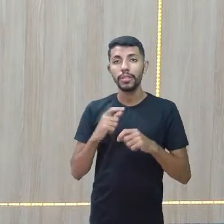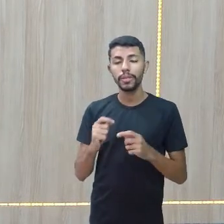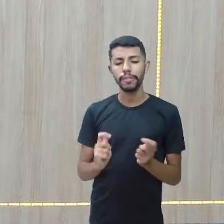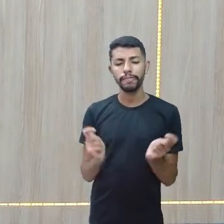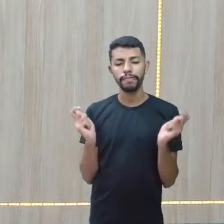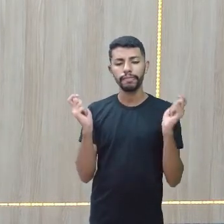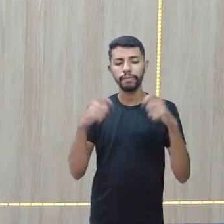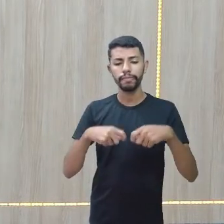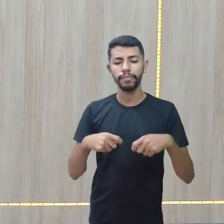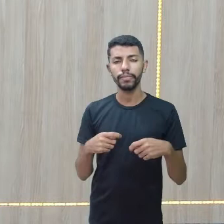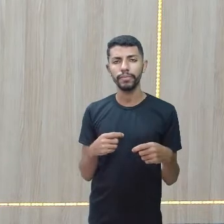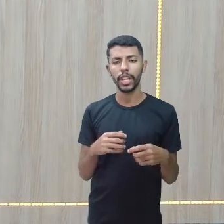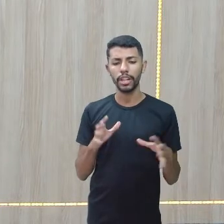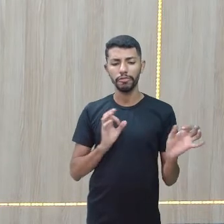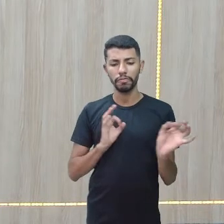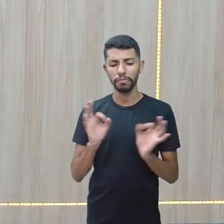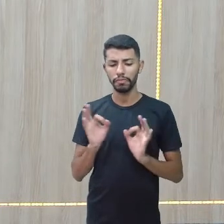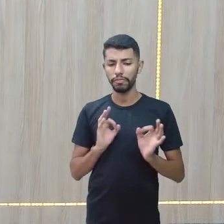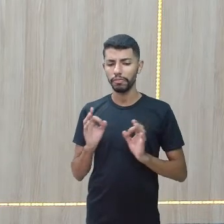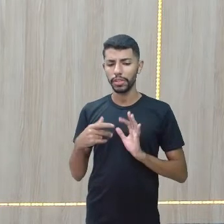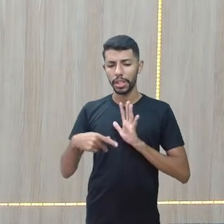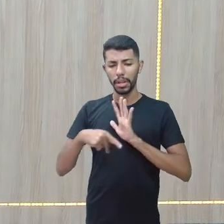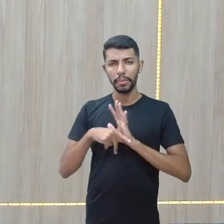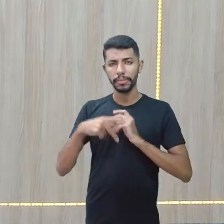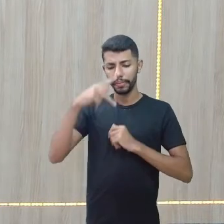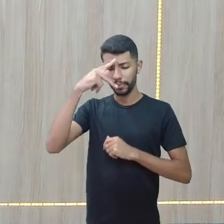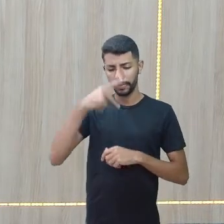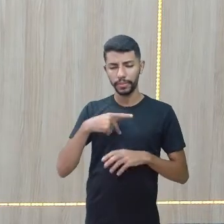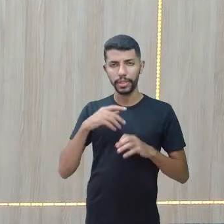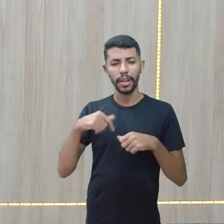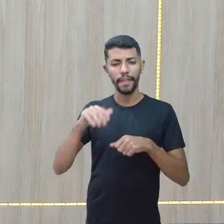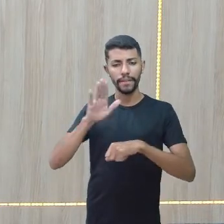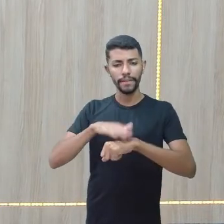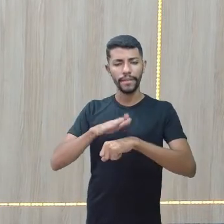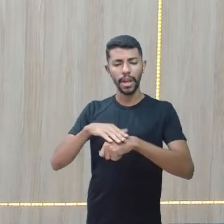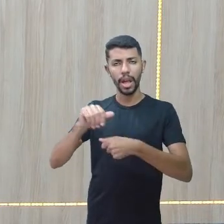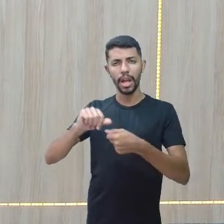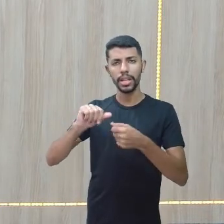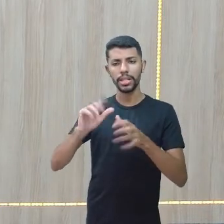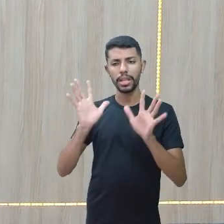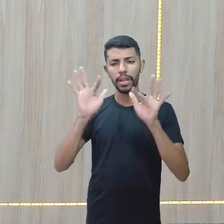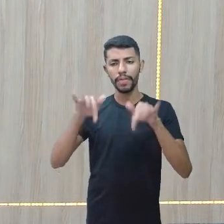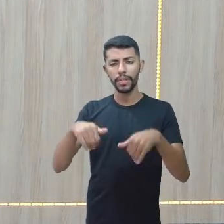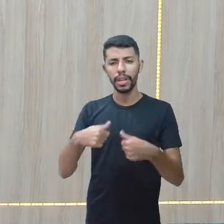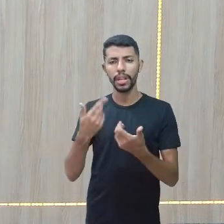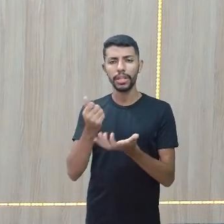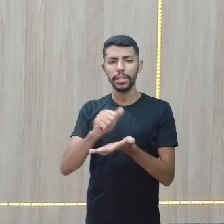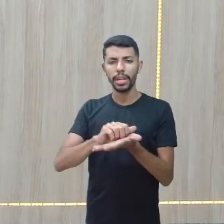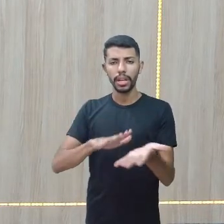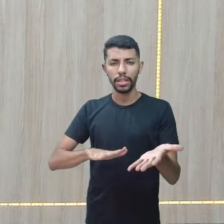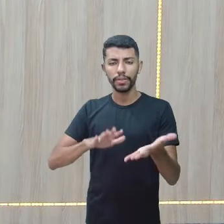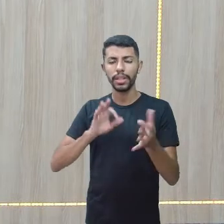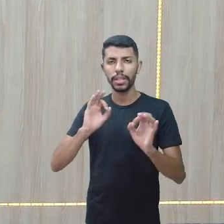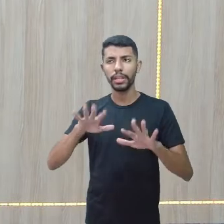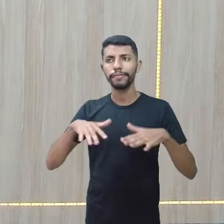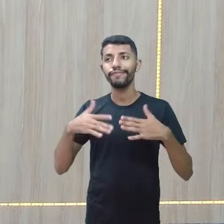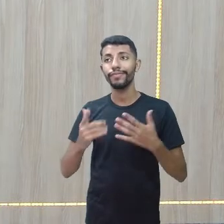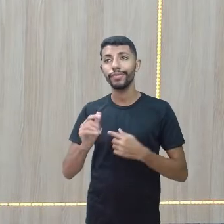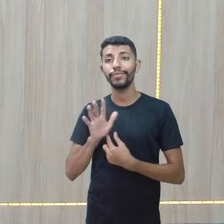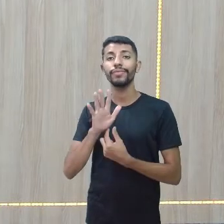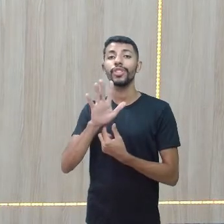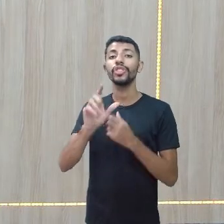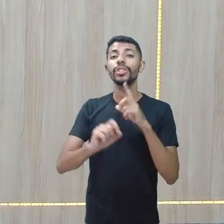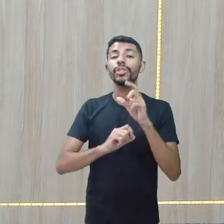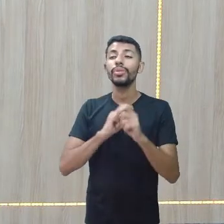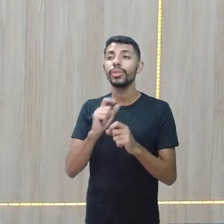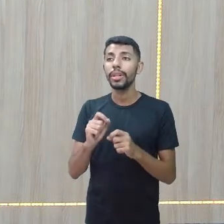coordenar, de se coordenar na realidade, de fazer e concluir a atividade. Então, a gente está dando a